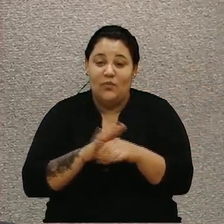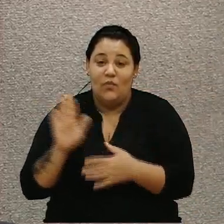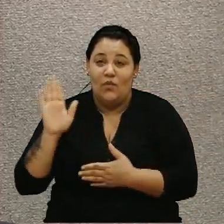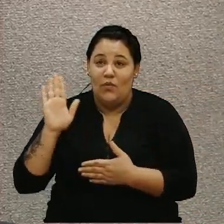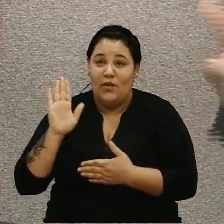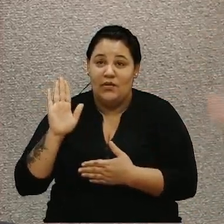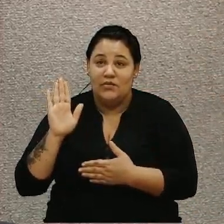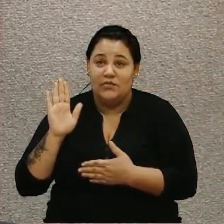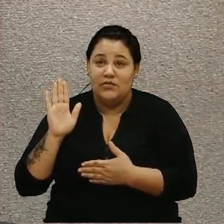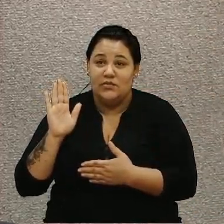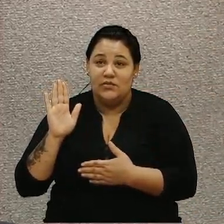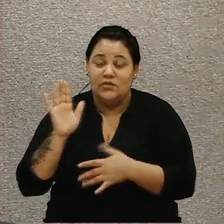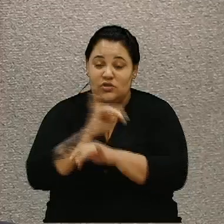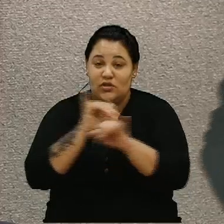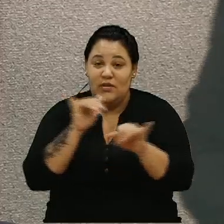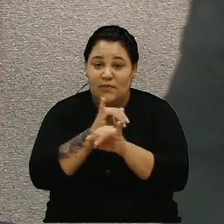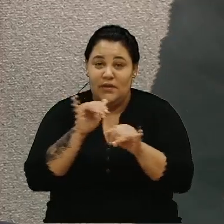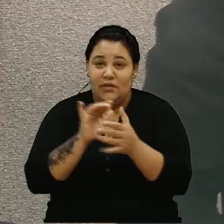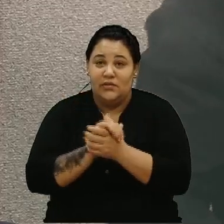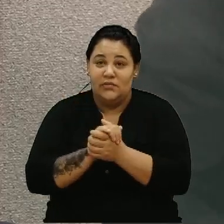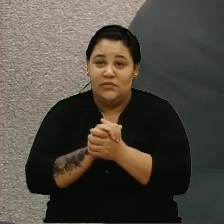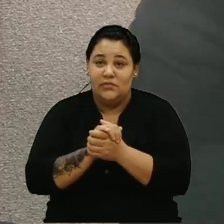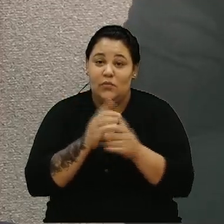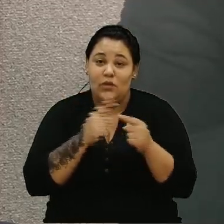A picanha está custando o preço do cafezinho.